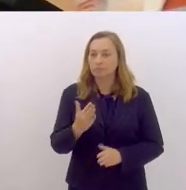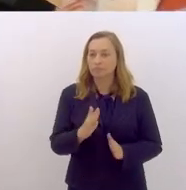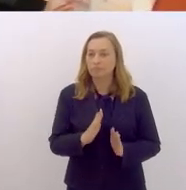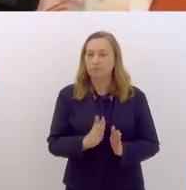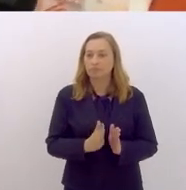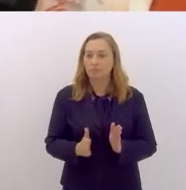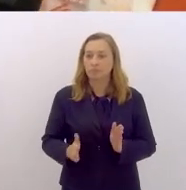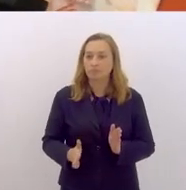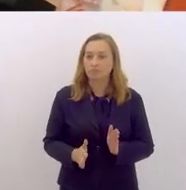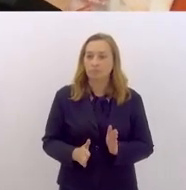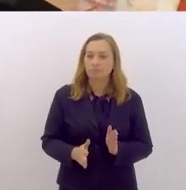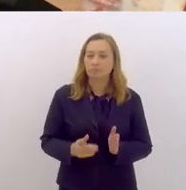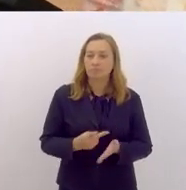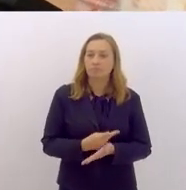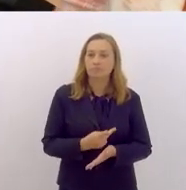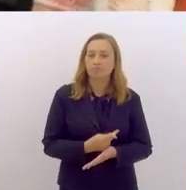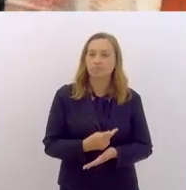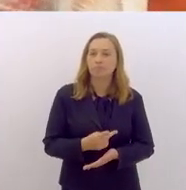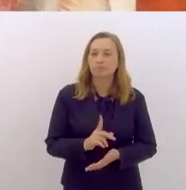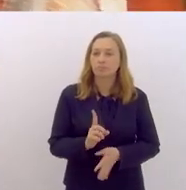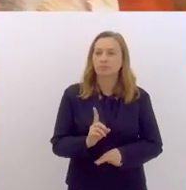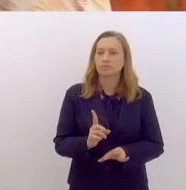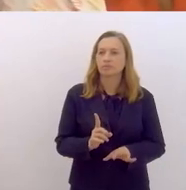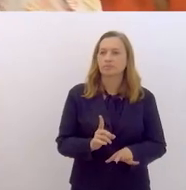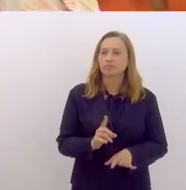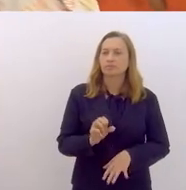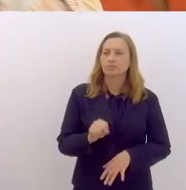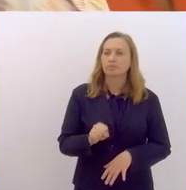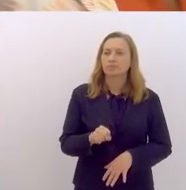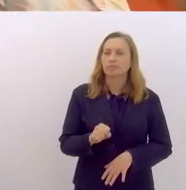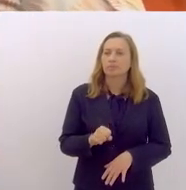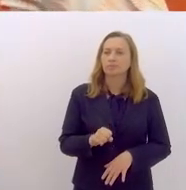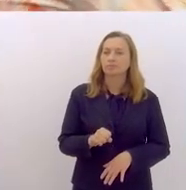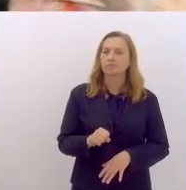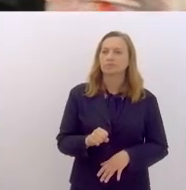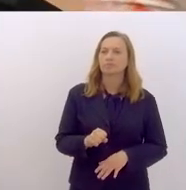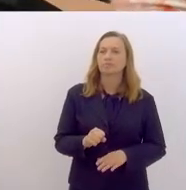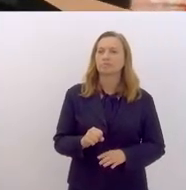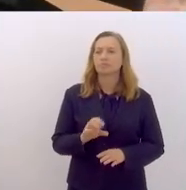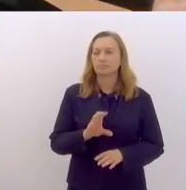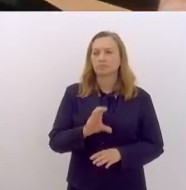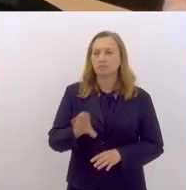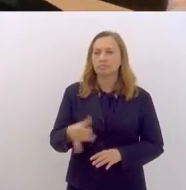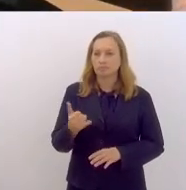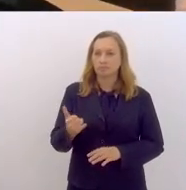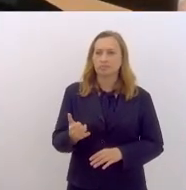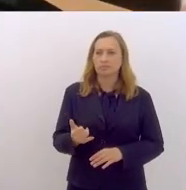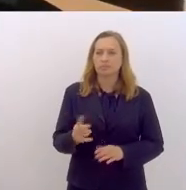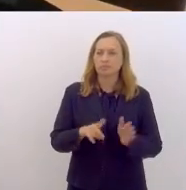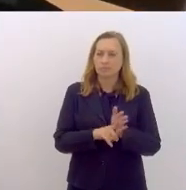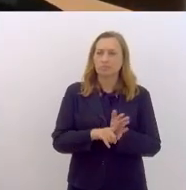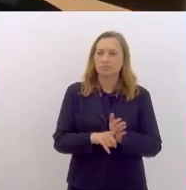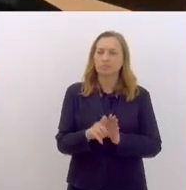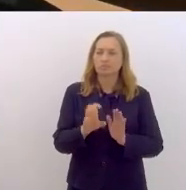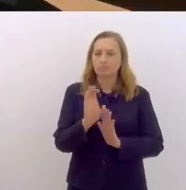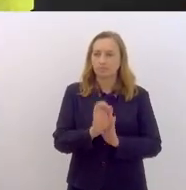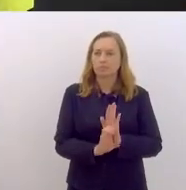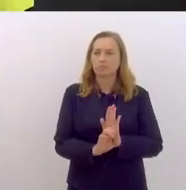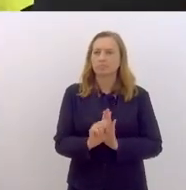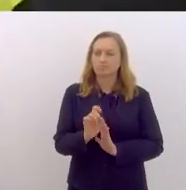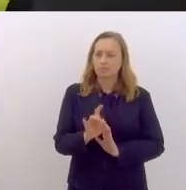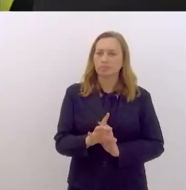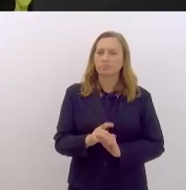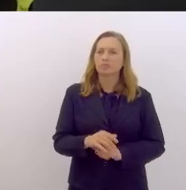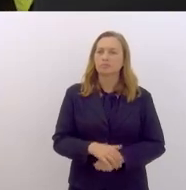engano. Não era no mérito favorável, era favorável nos termos do parecer da CCJ, porque nós estamos examinando as emendas. Só isso. A